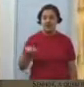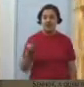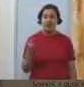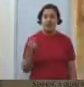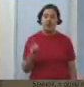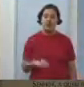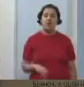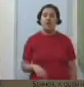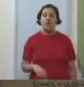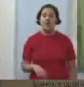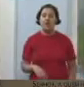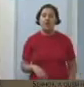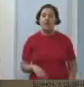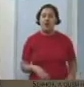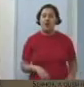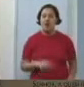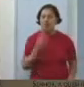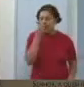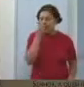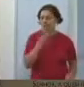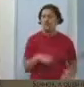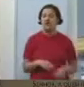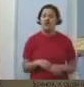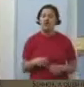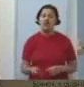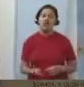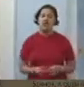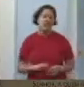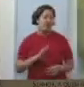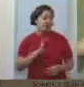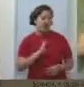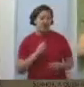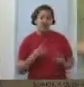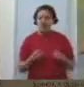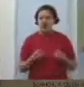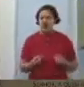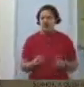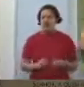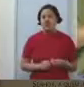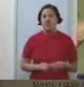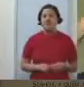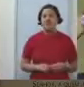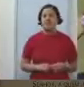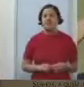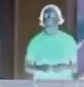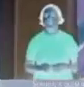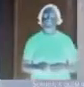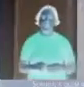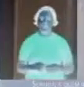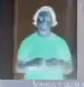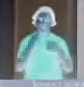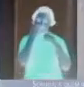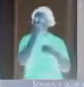O palhaço gostava de palha. A casa dele ficou pronta em um dia. A casa mais